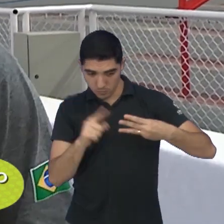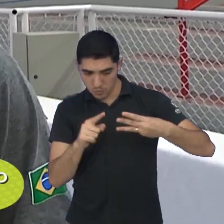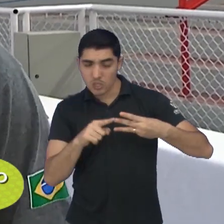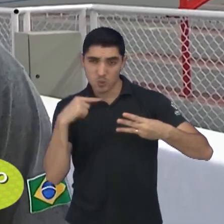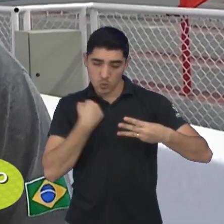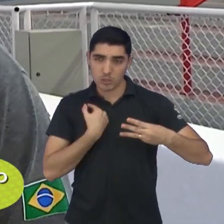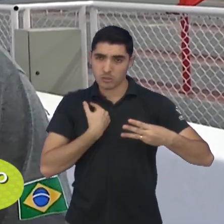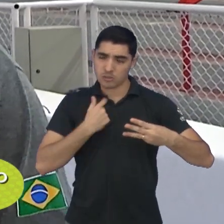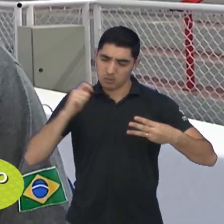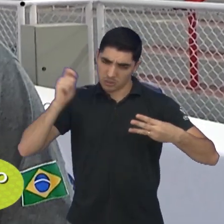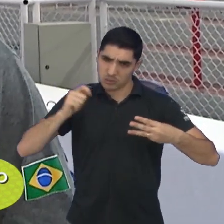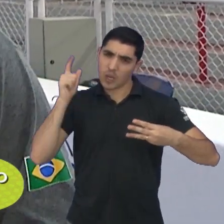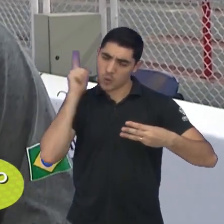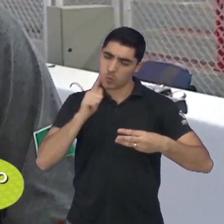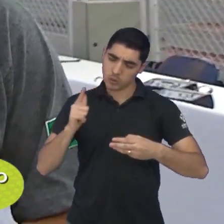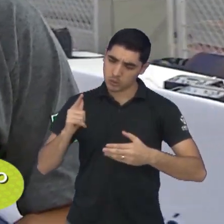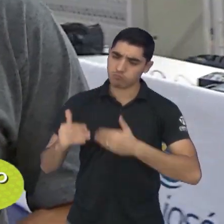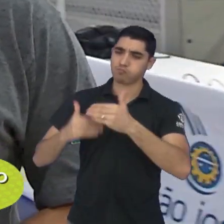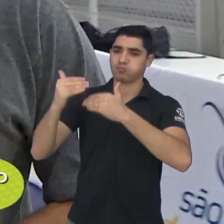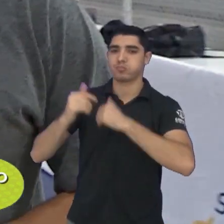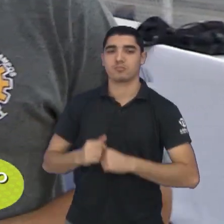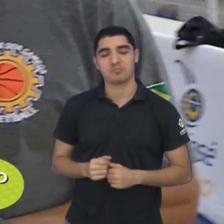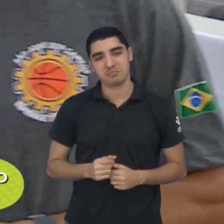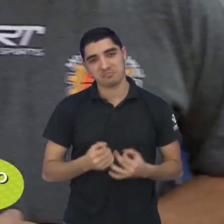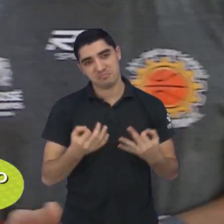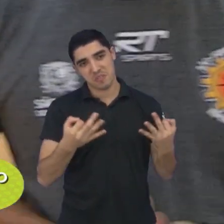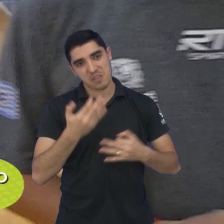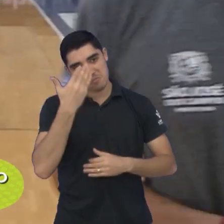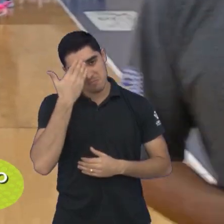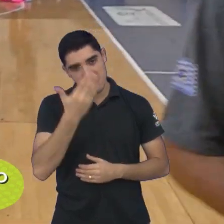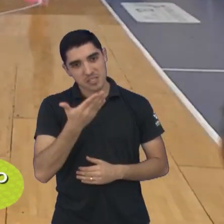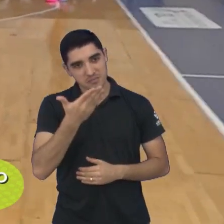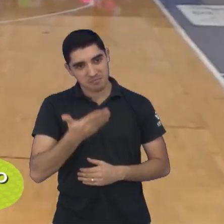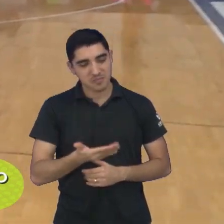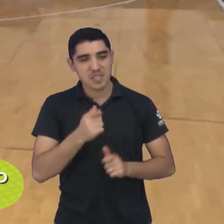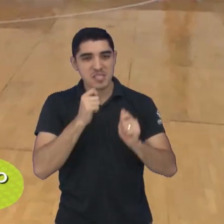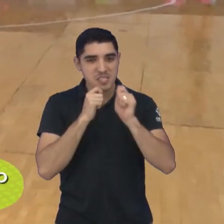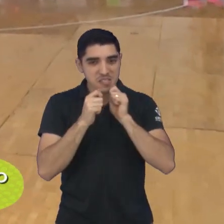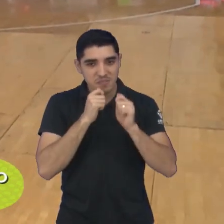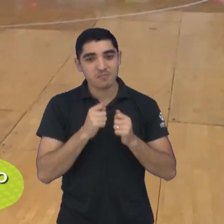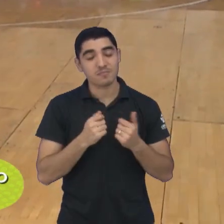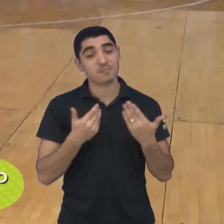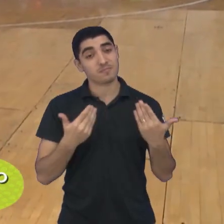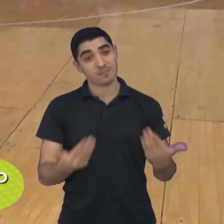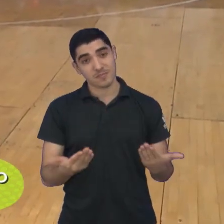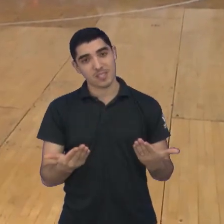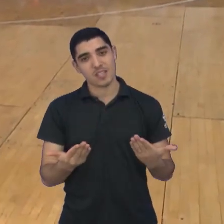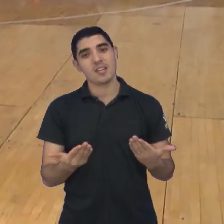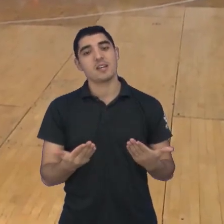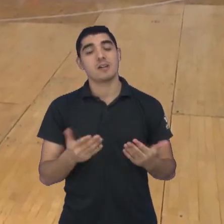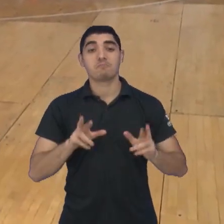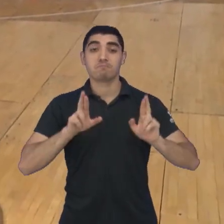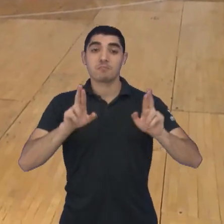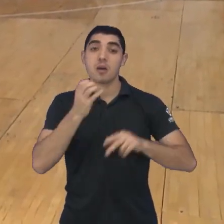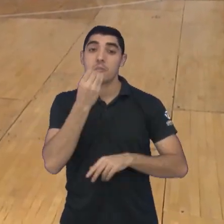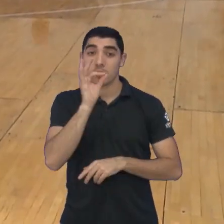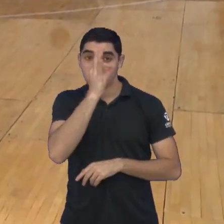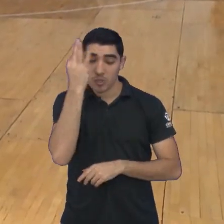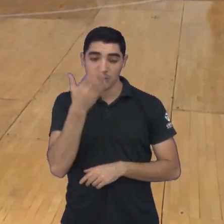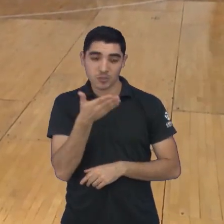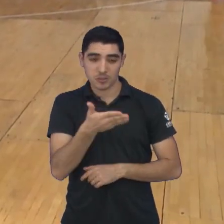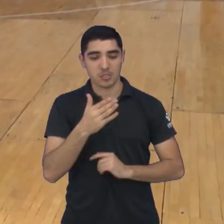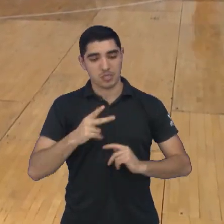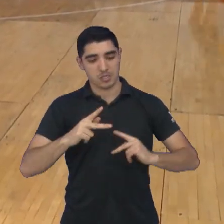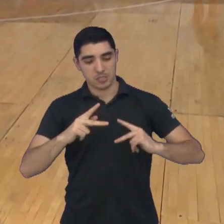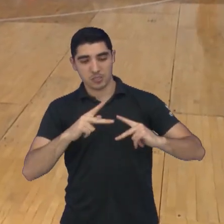progredir muito nessa questão. Perfeito, muito obrigado, Seba, pela entrevista. É isso, a gente deseja sorte a todo mundo aí do São